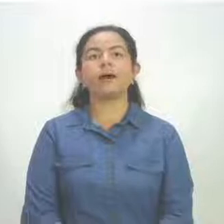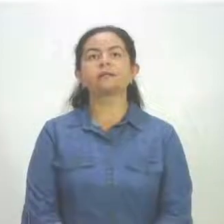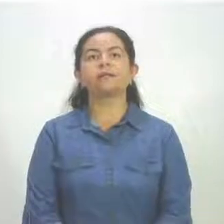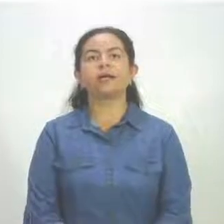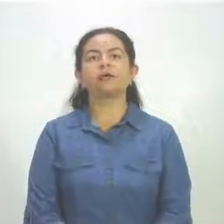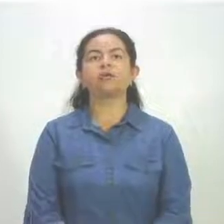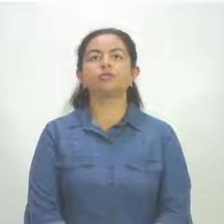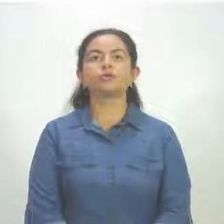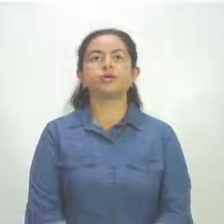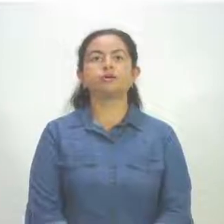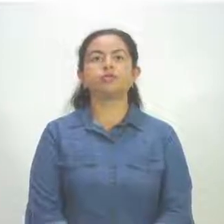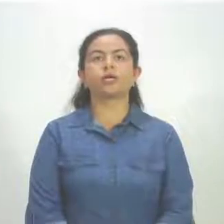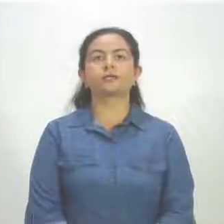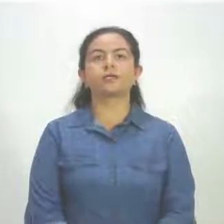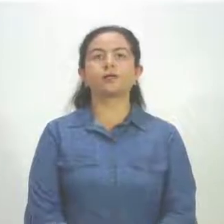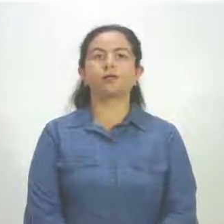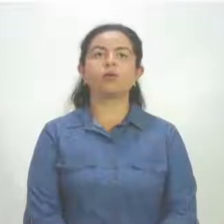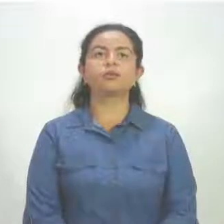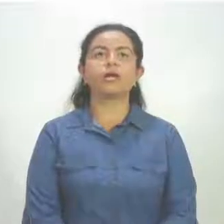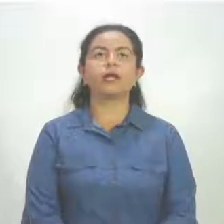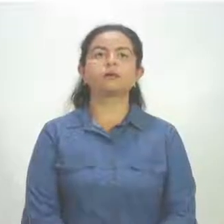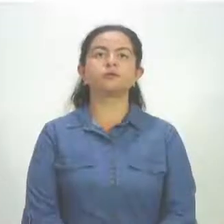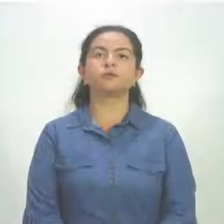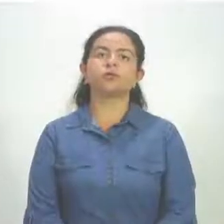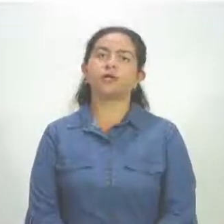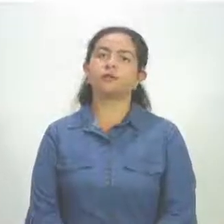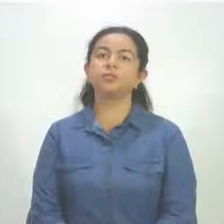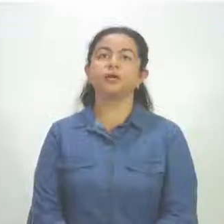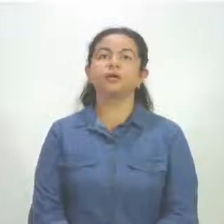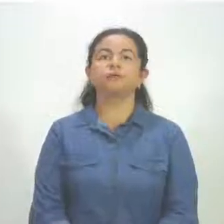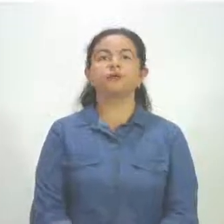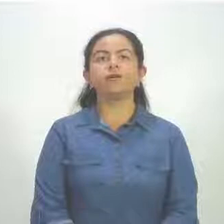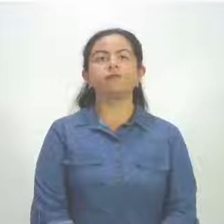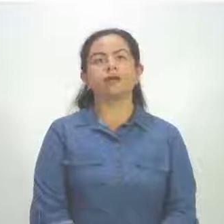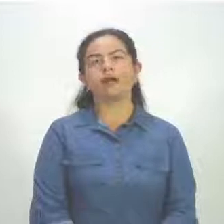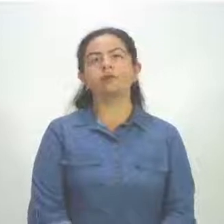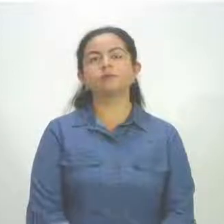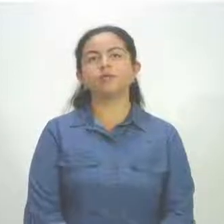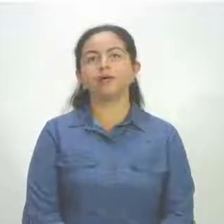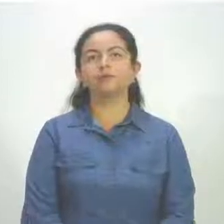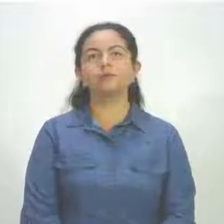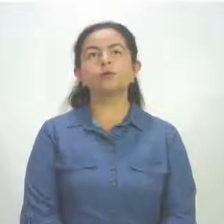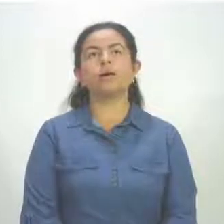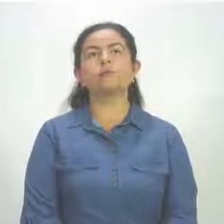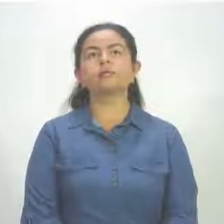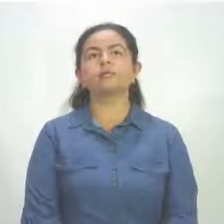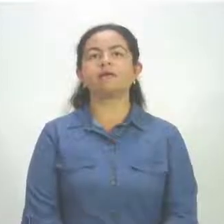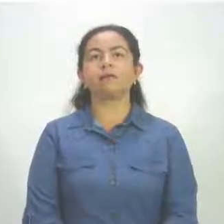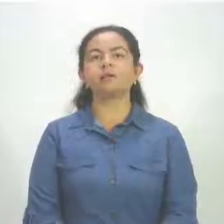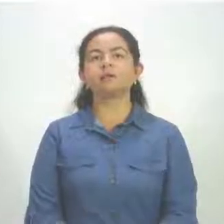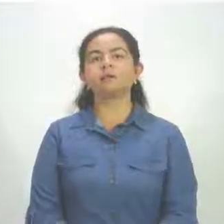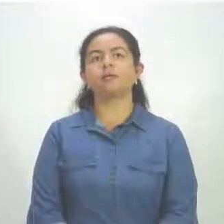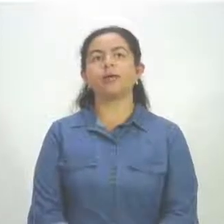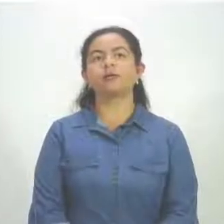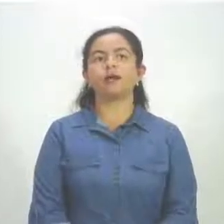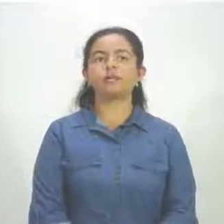com base na reunião de conselho de classe com os relatos dos docentes, foi verificado que a turma apresentava